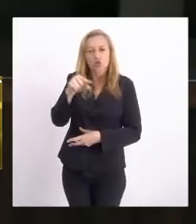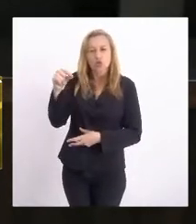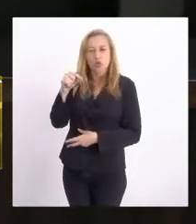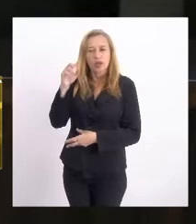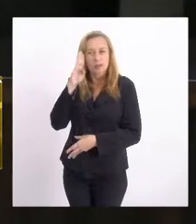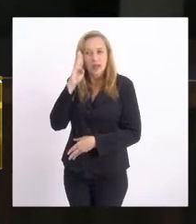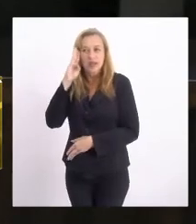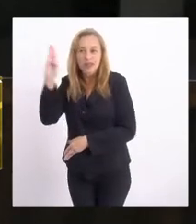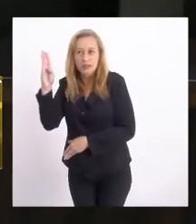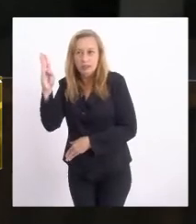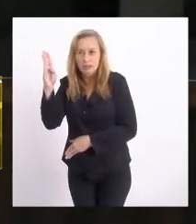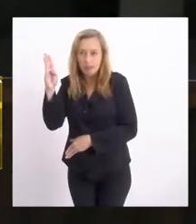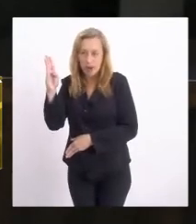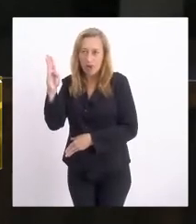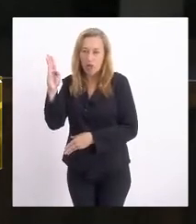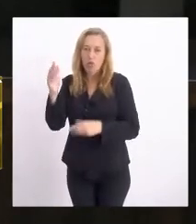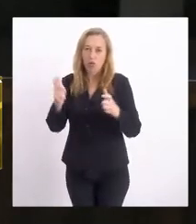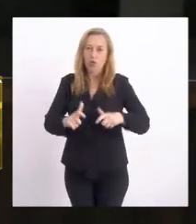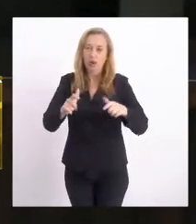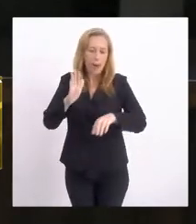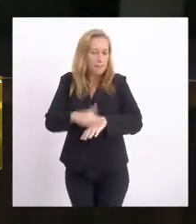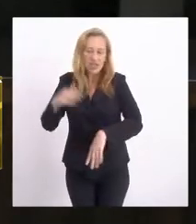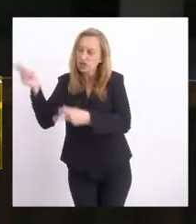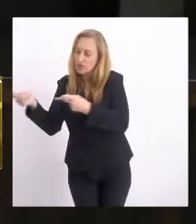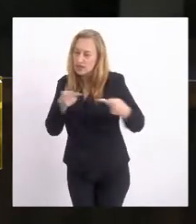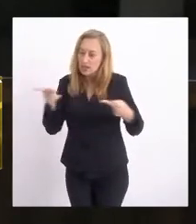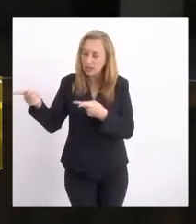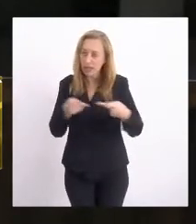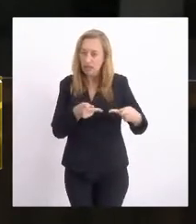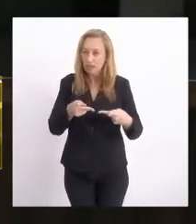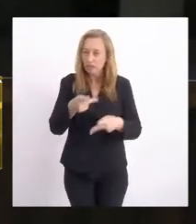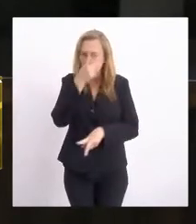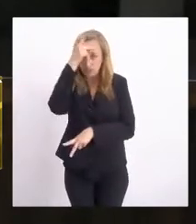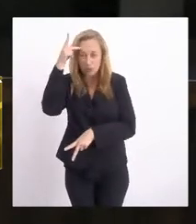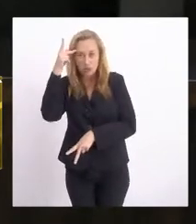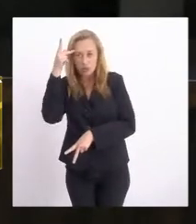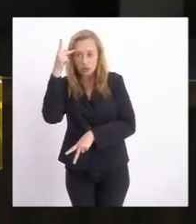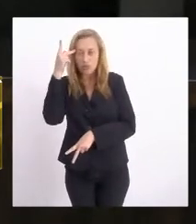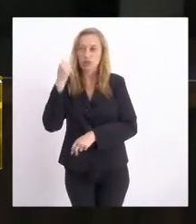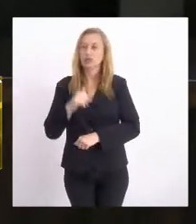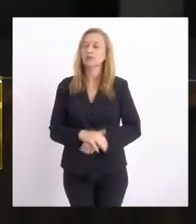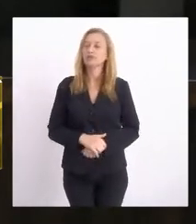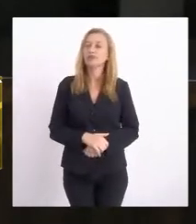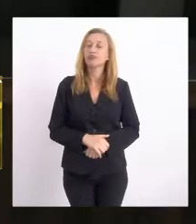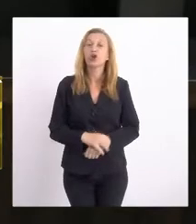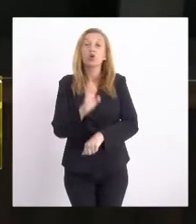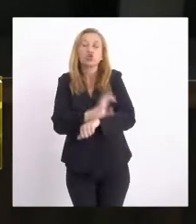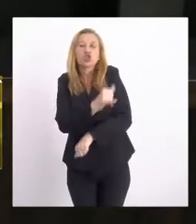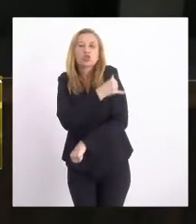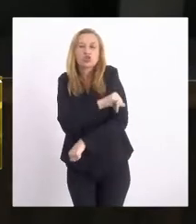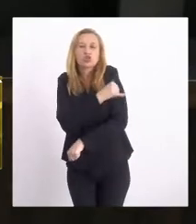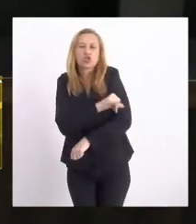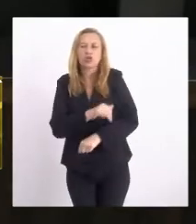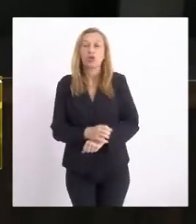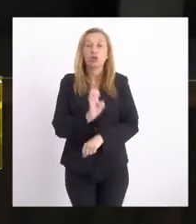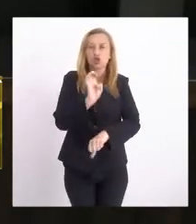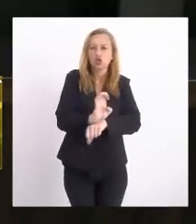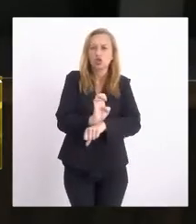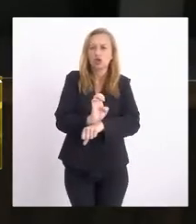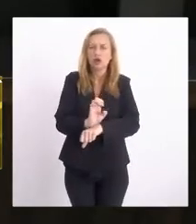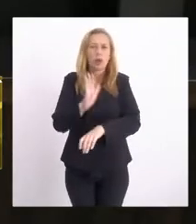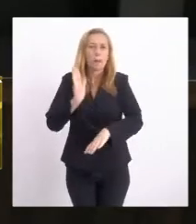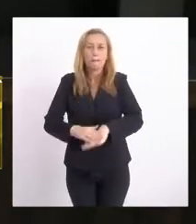seja é o destino mais visitado pelos turistas do Brasil e o estado do Rio de Janeiro é o estado